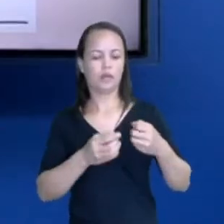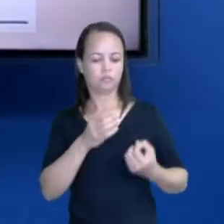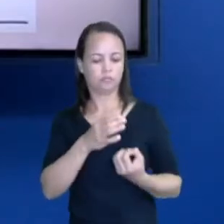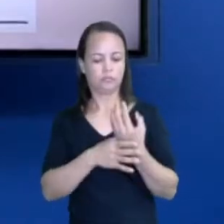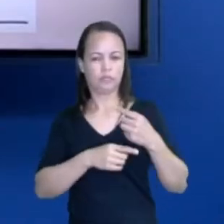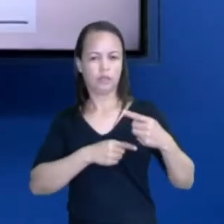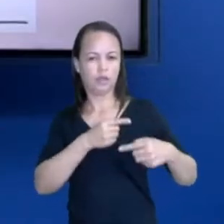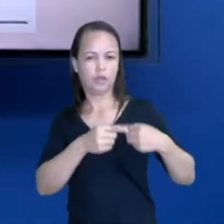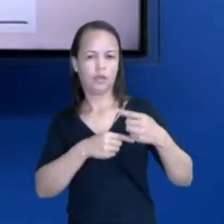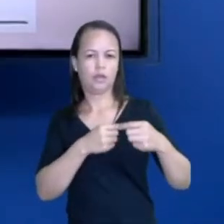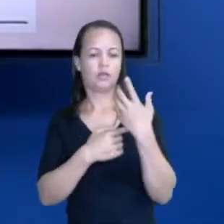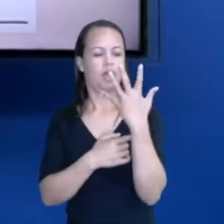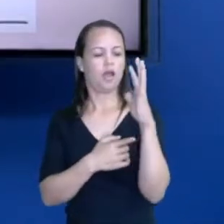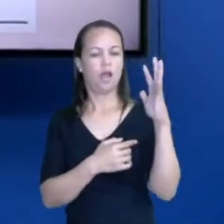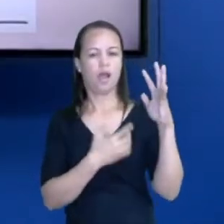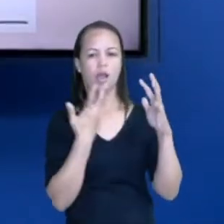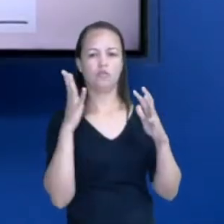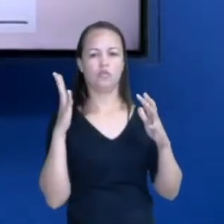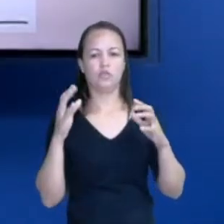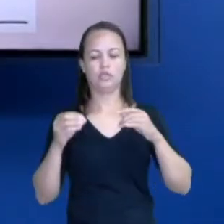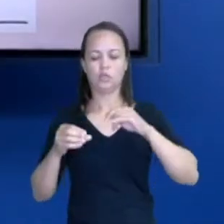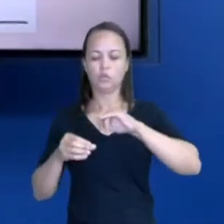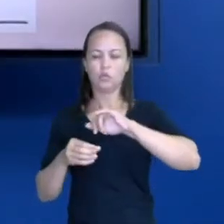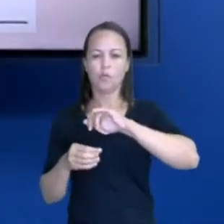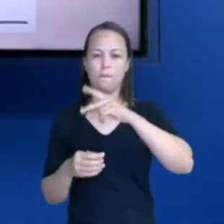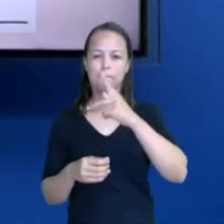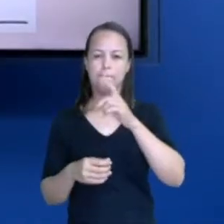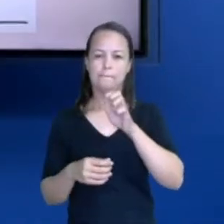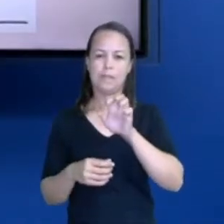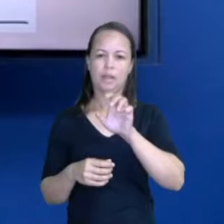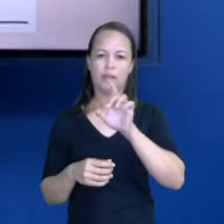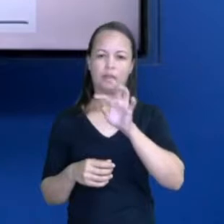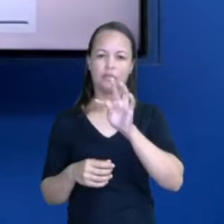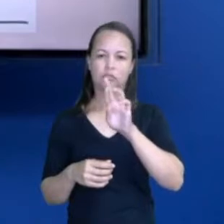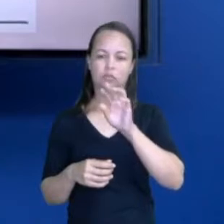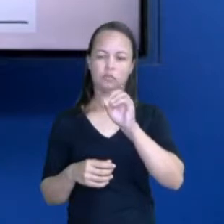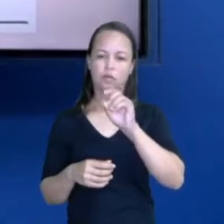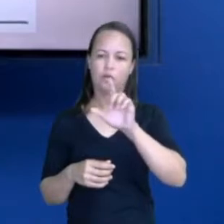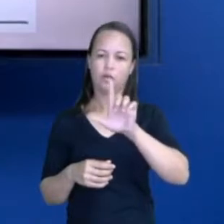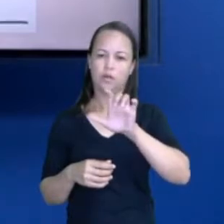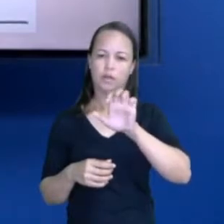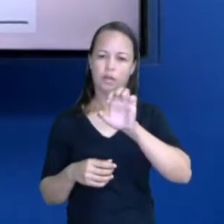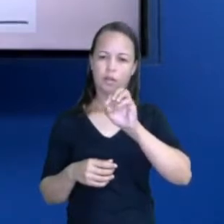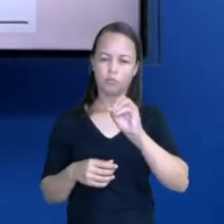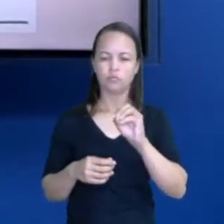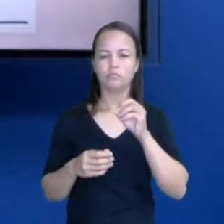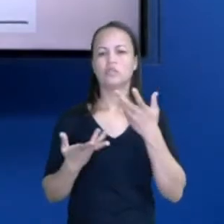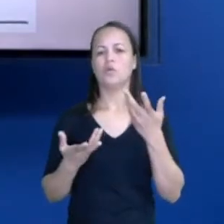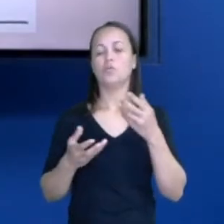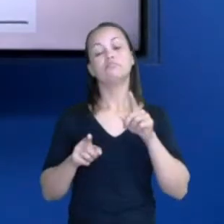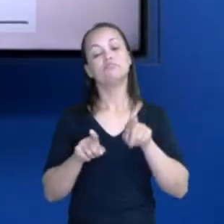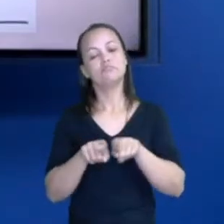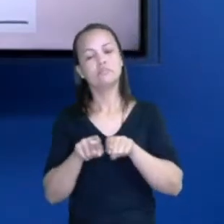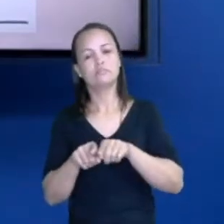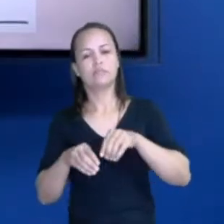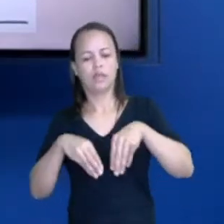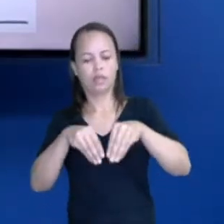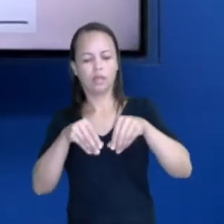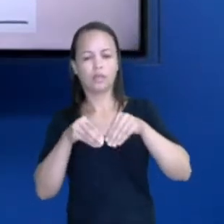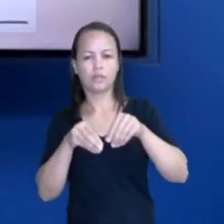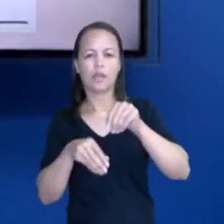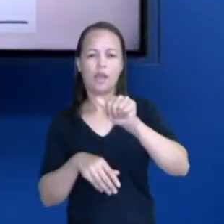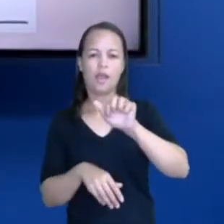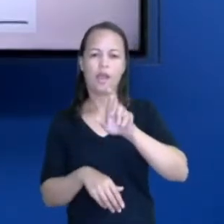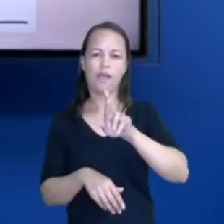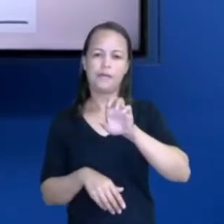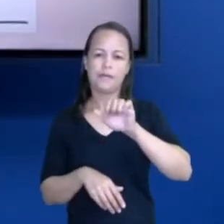da árvore, seja através lá do petróleo que a gente retira, seja através dos minerais, ou seja através até da areia, que é um dos constituintes do